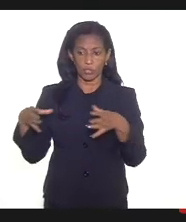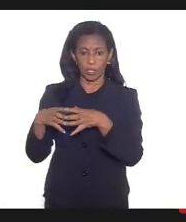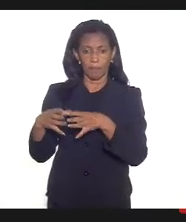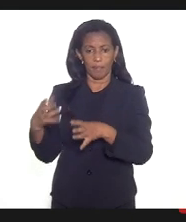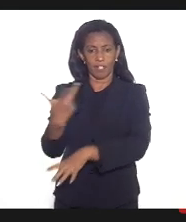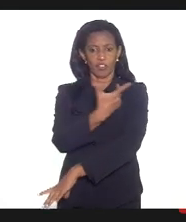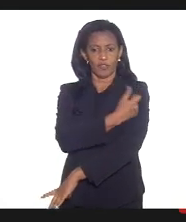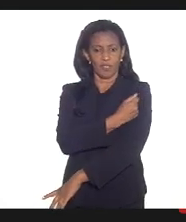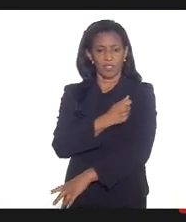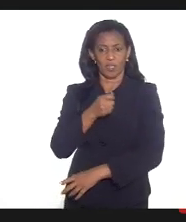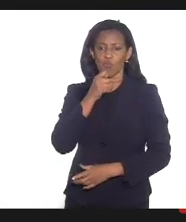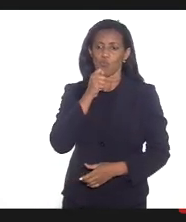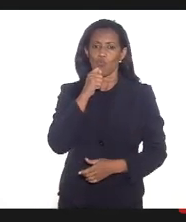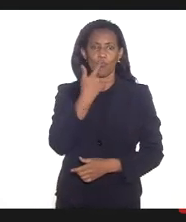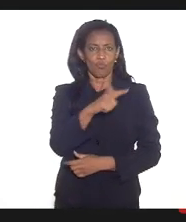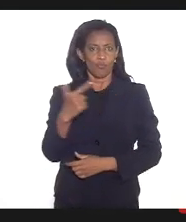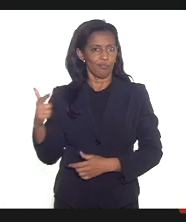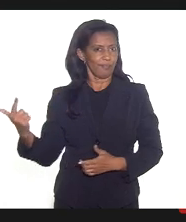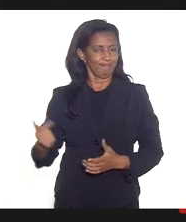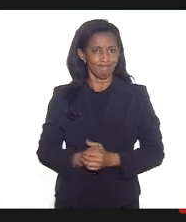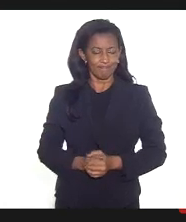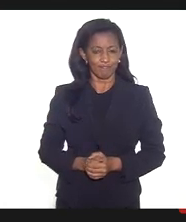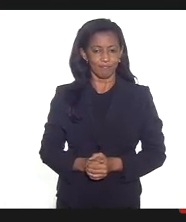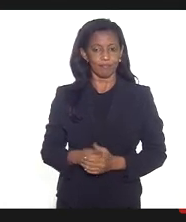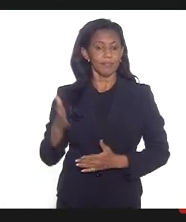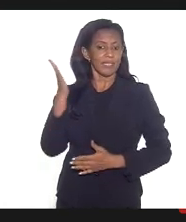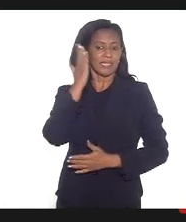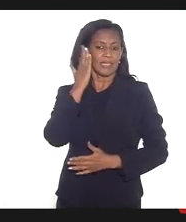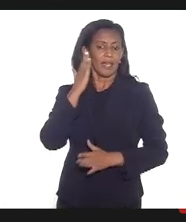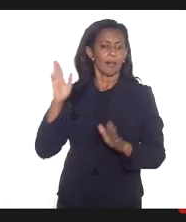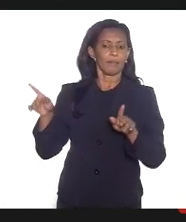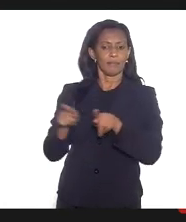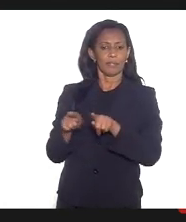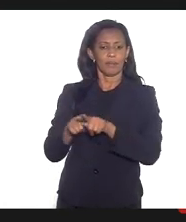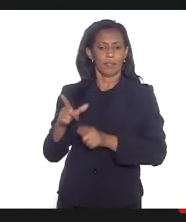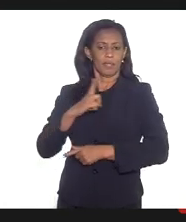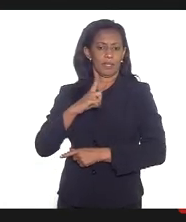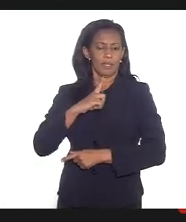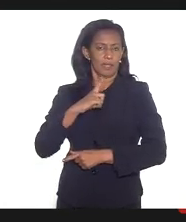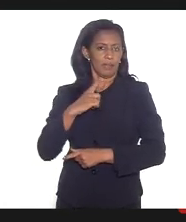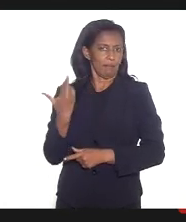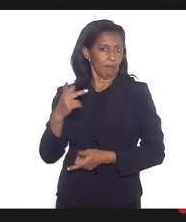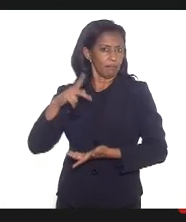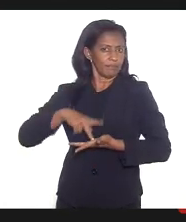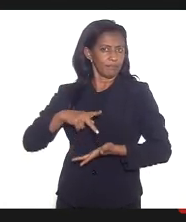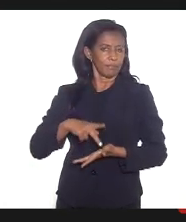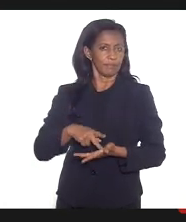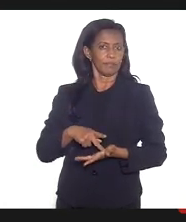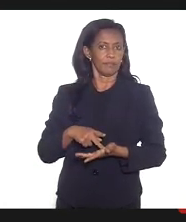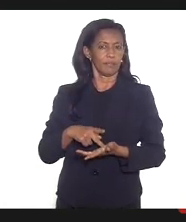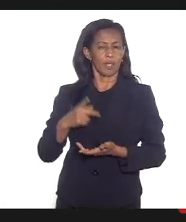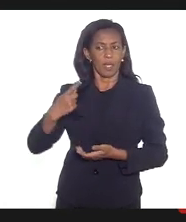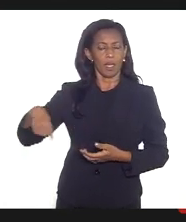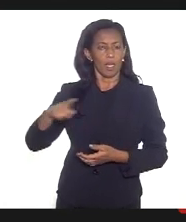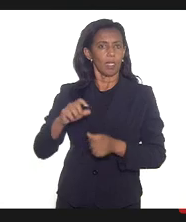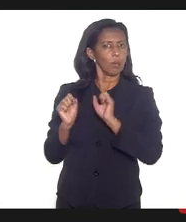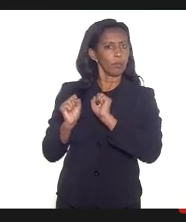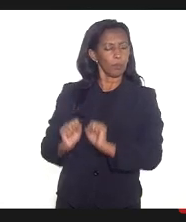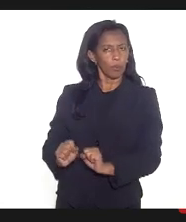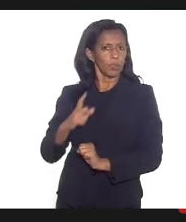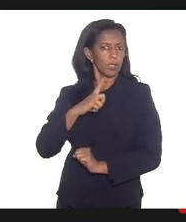vacinação e estão sendo feita eu gente sabe que tem evidência de que elas poderiam